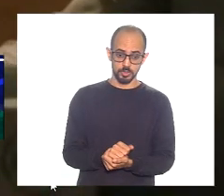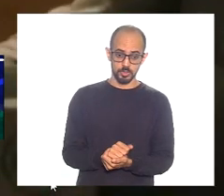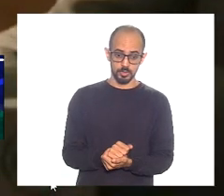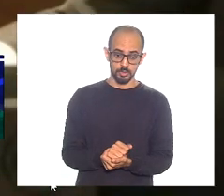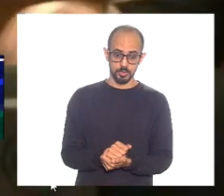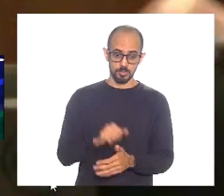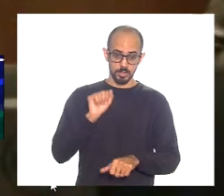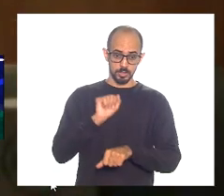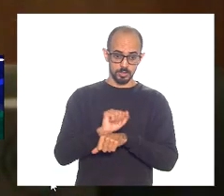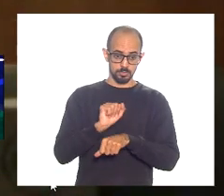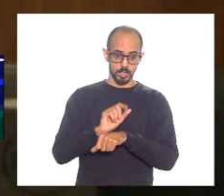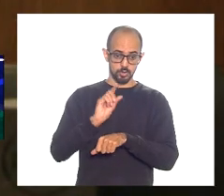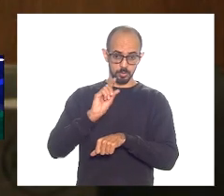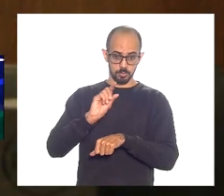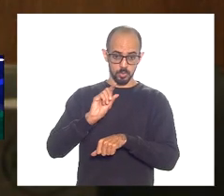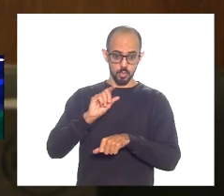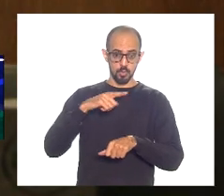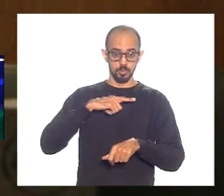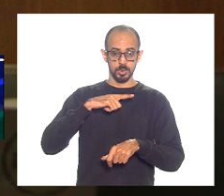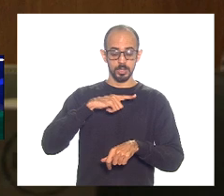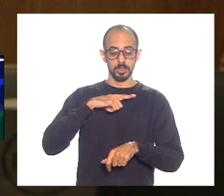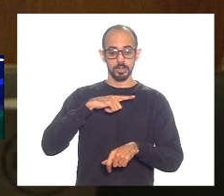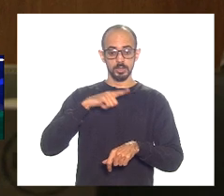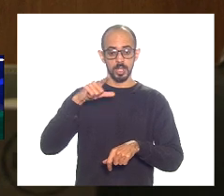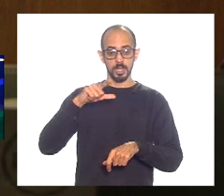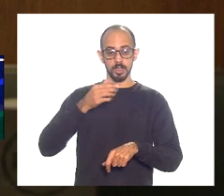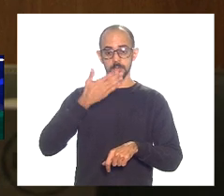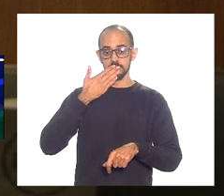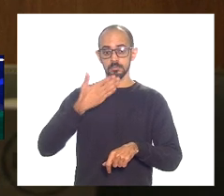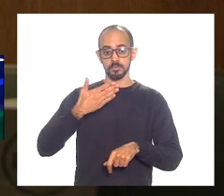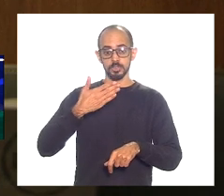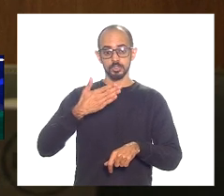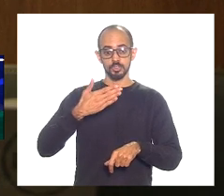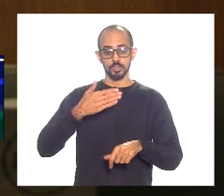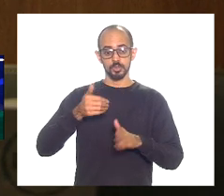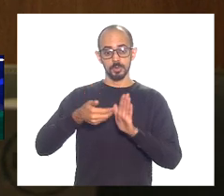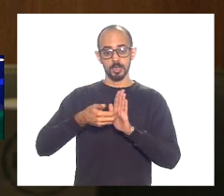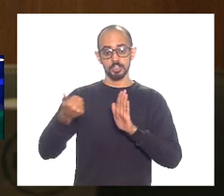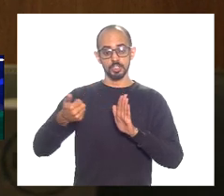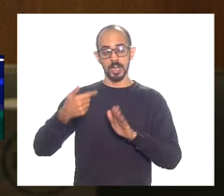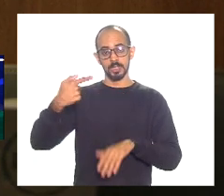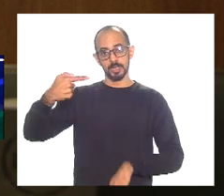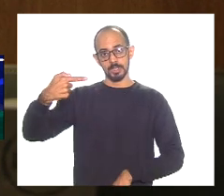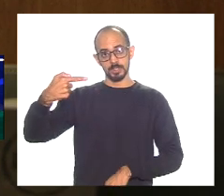Márcio, tem também aqui um destaque pela rejeição da 7. Eu não sei como ficou aí.